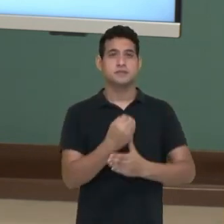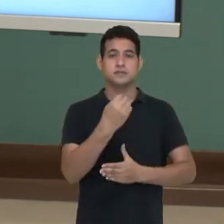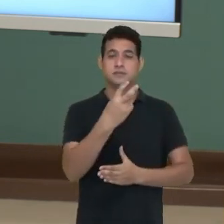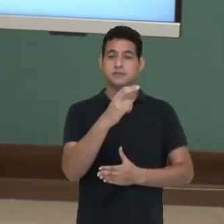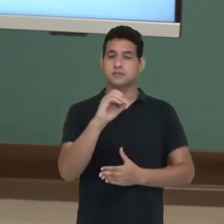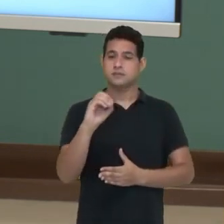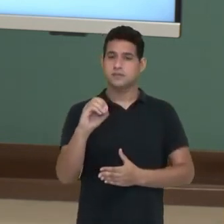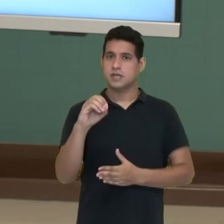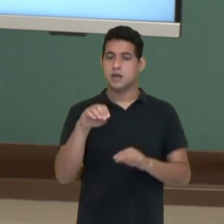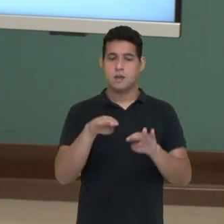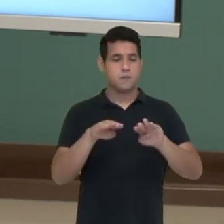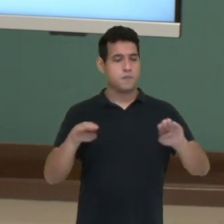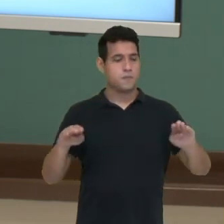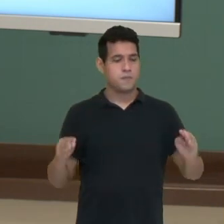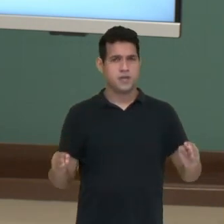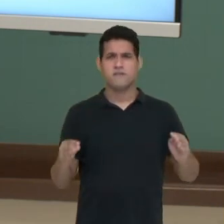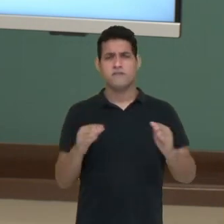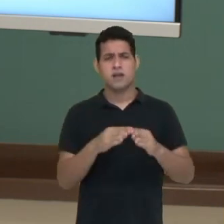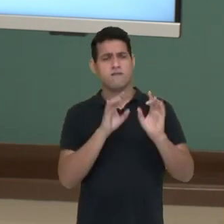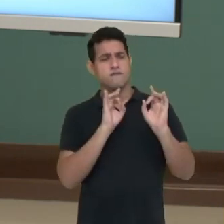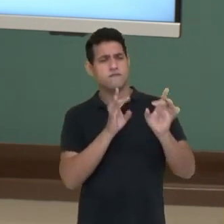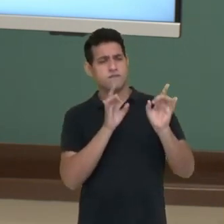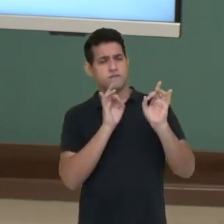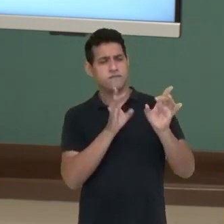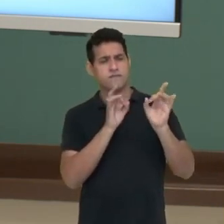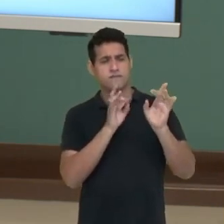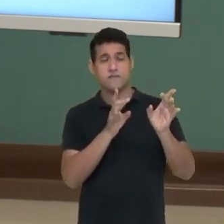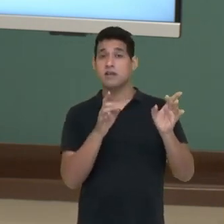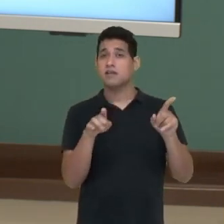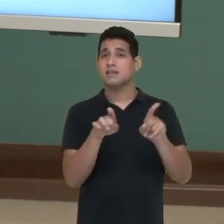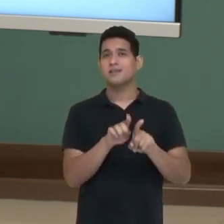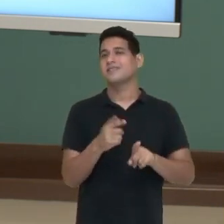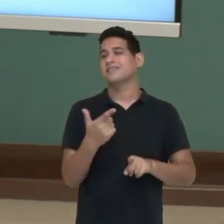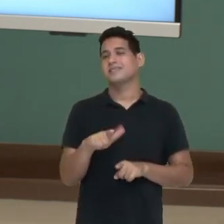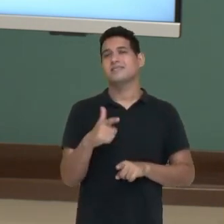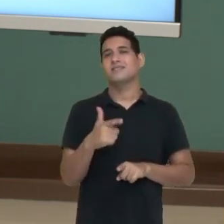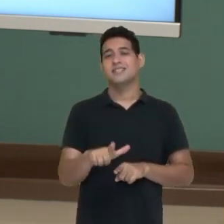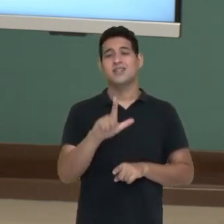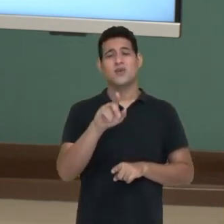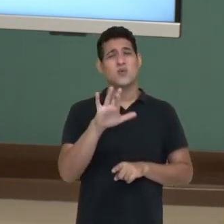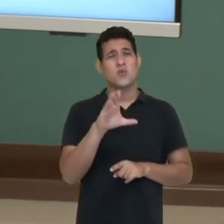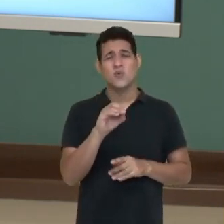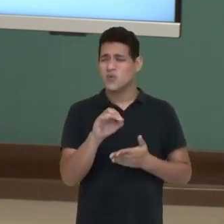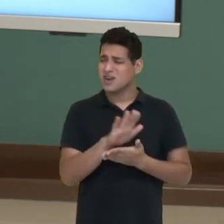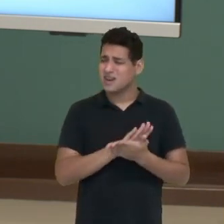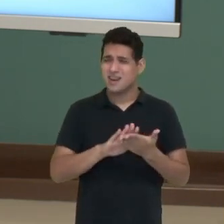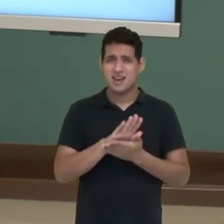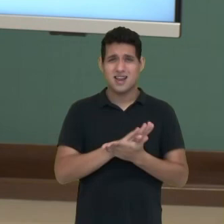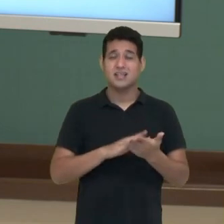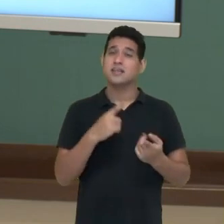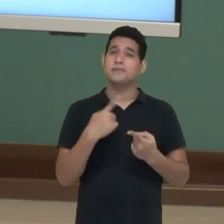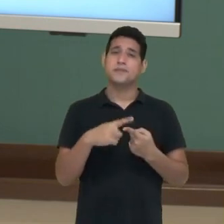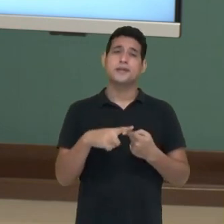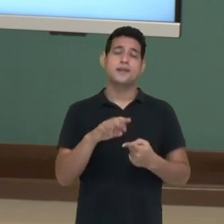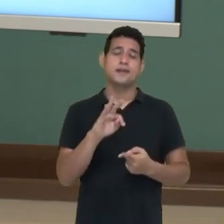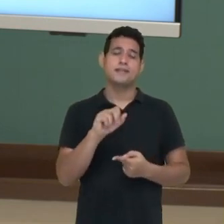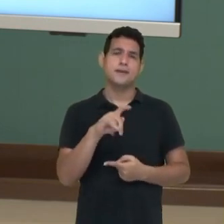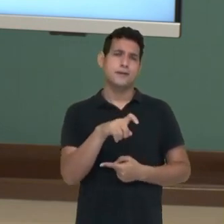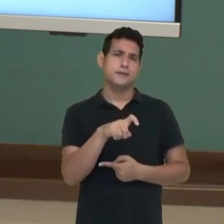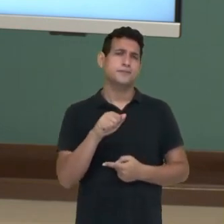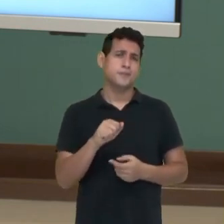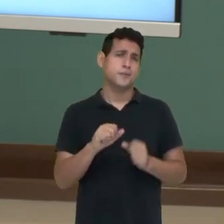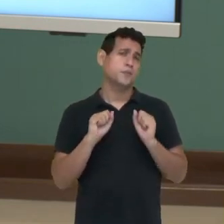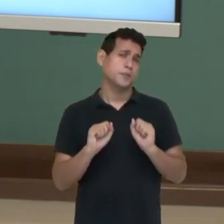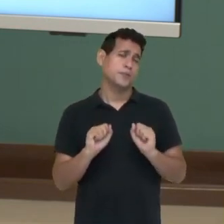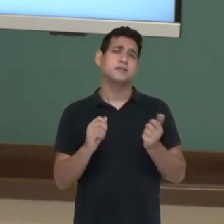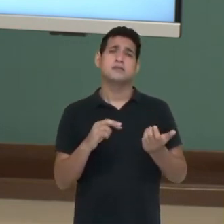200 mesas, vai vender e mesmo assim não vai ter lucro nenhum, porque ele tem essa sobretaxa aqui, que pode ser